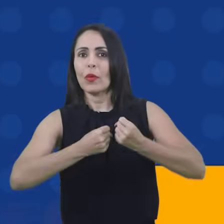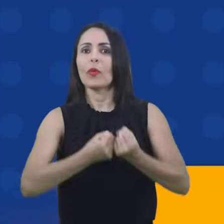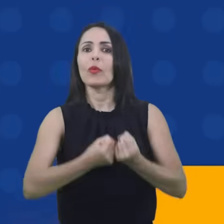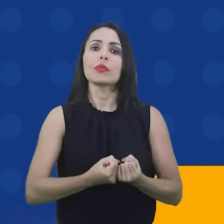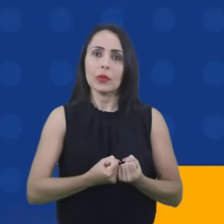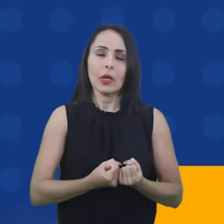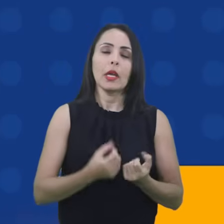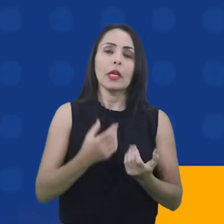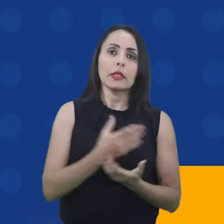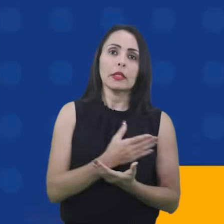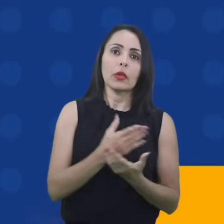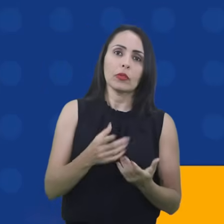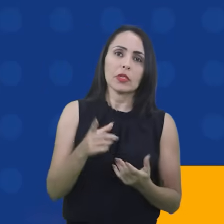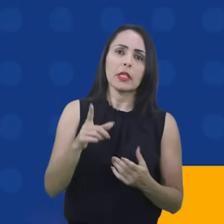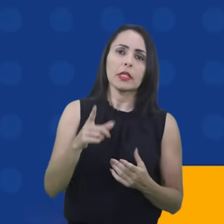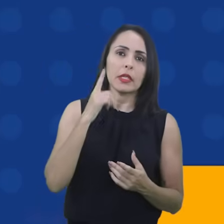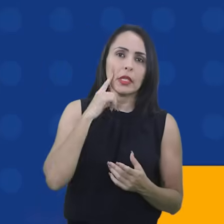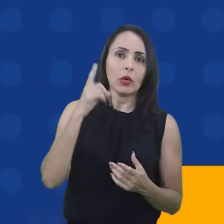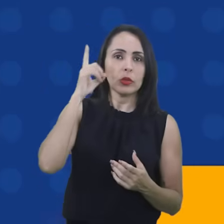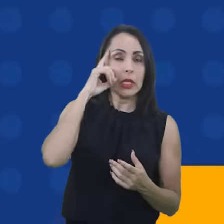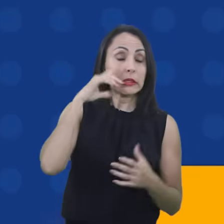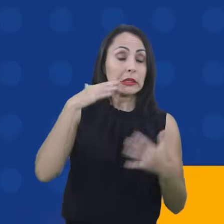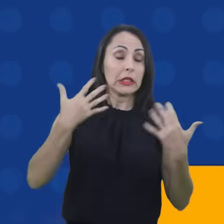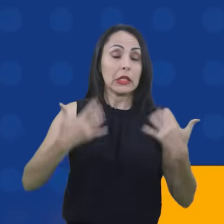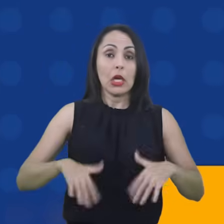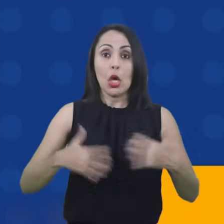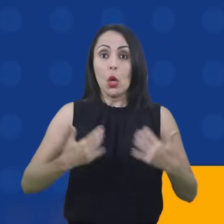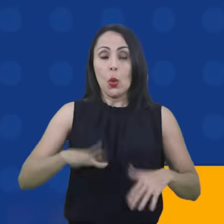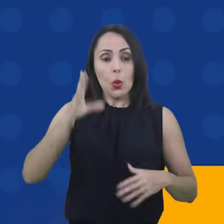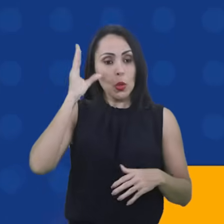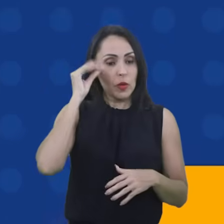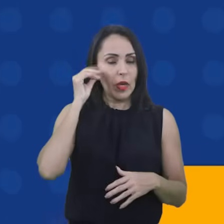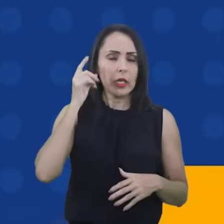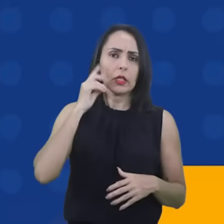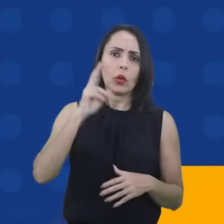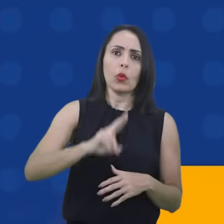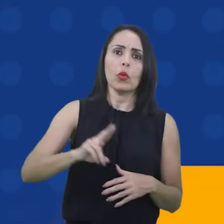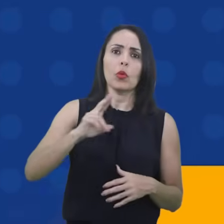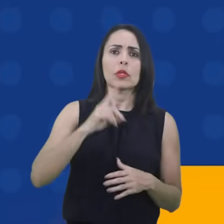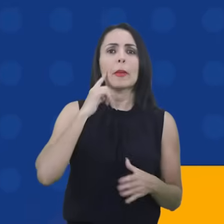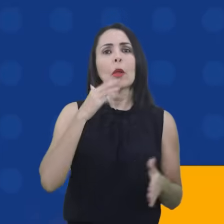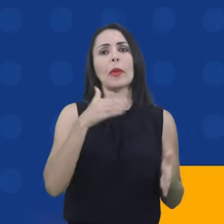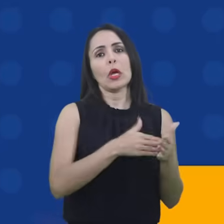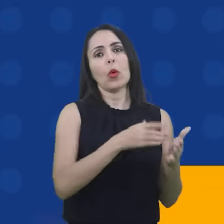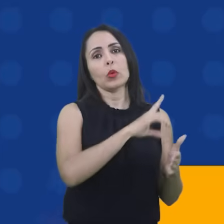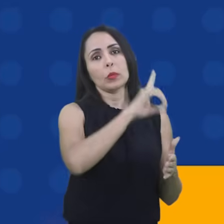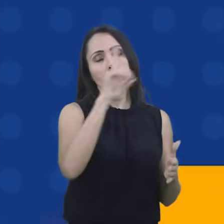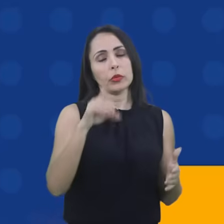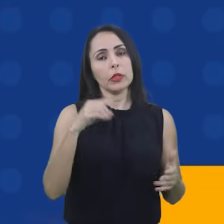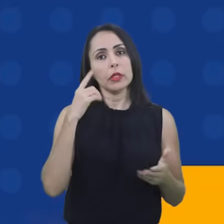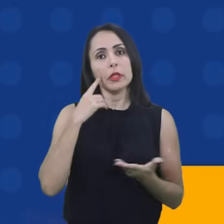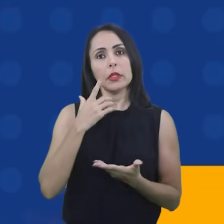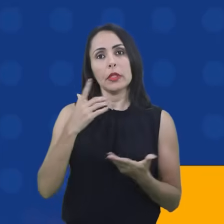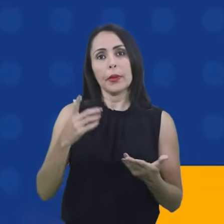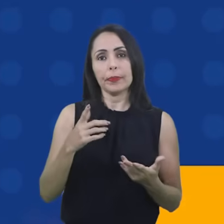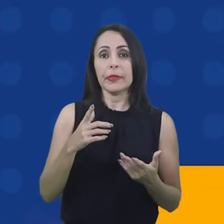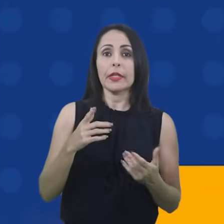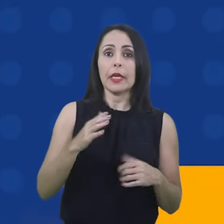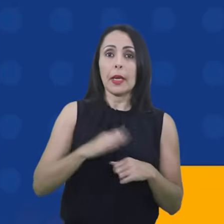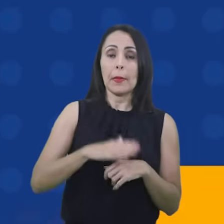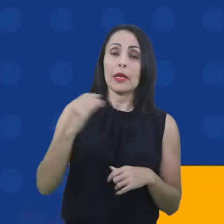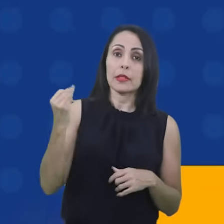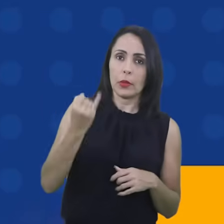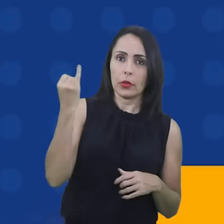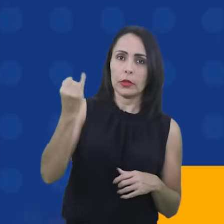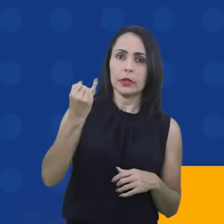fazem. Então, caso você tenha um dia muito corrido, use pelo menos na última escovação do dia, que é a escovação mais importante, a